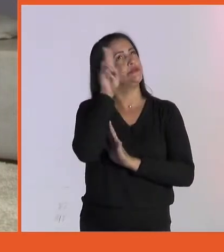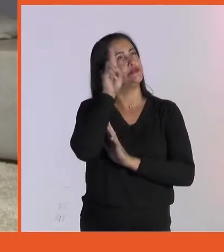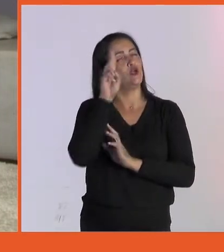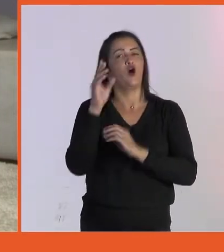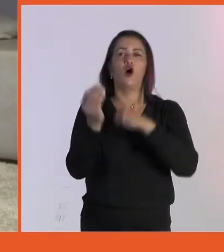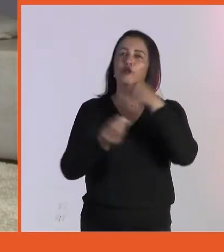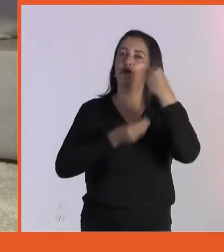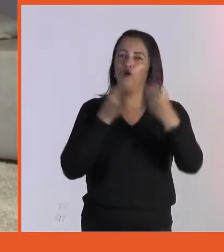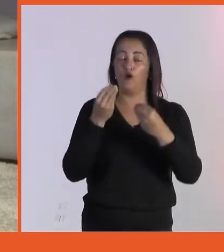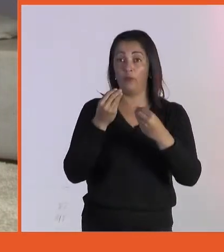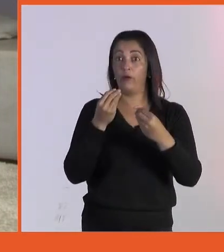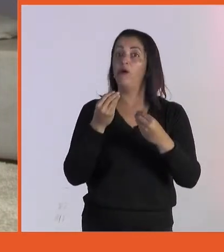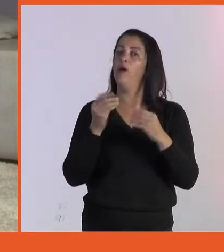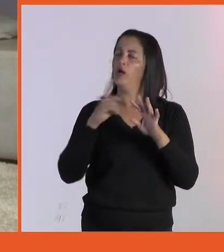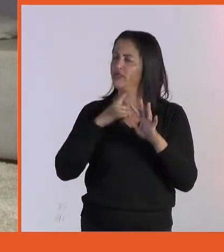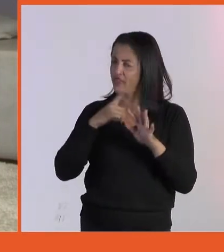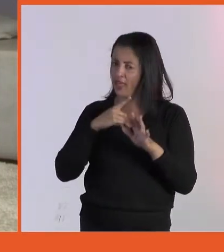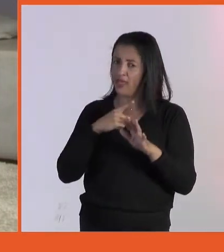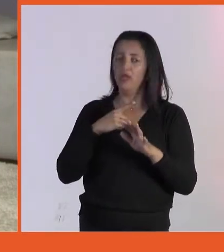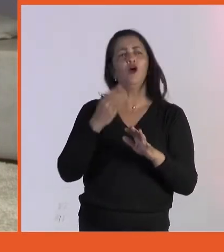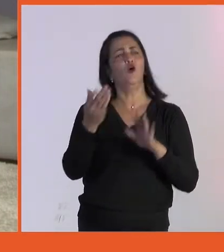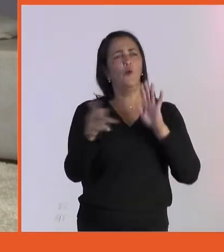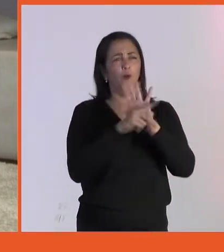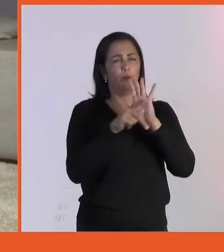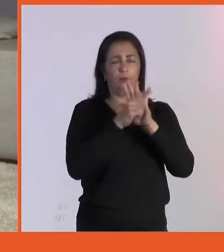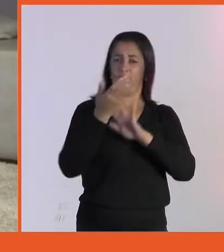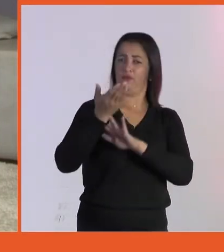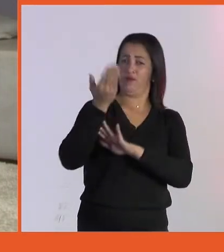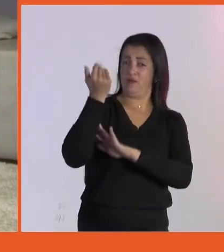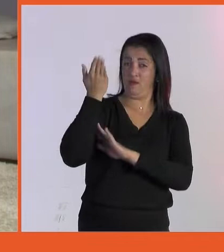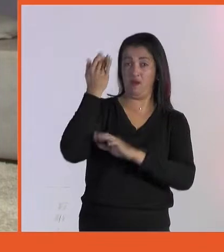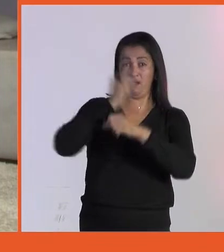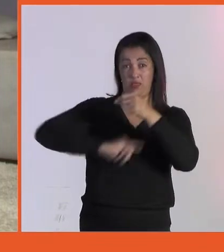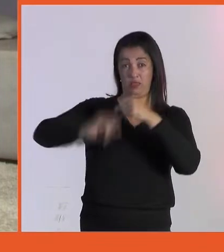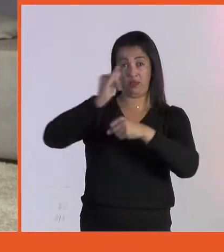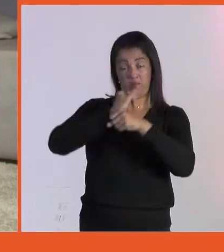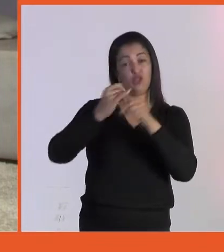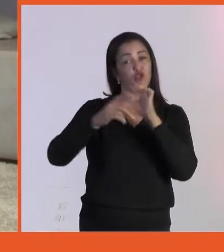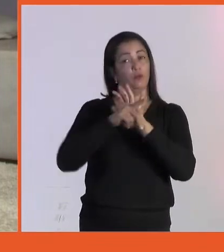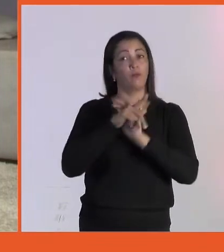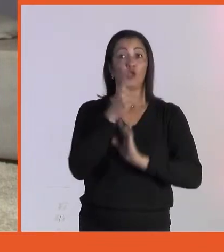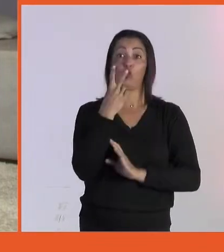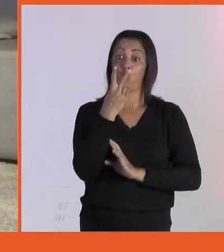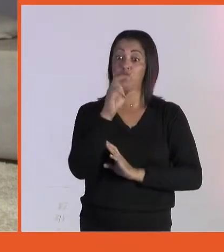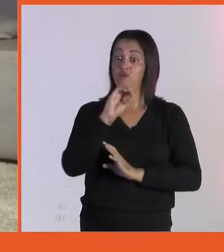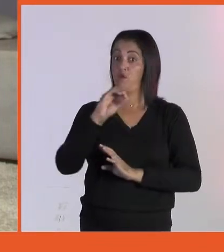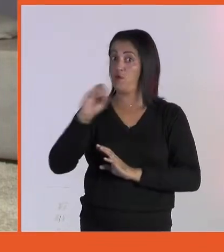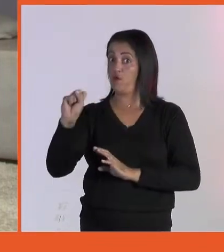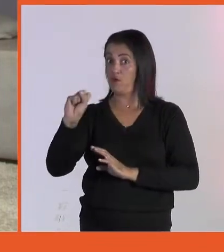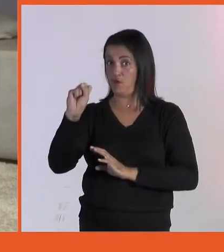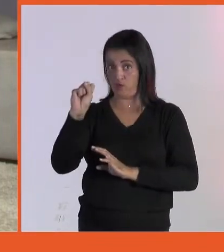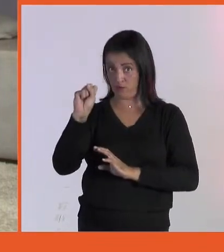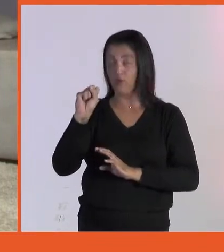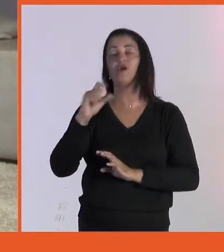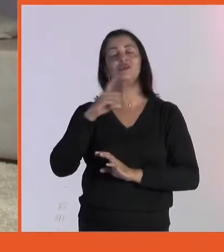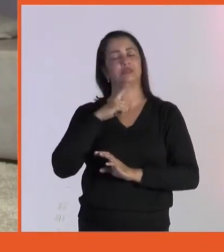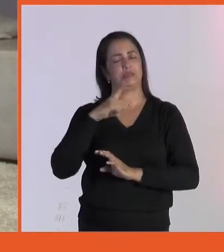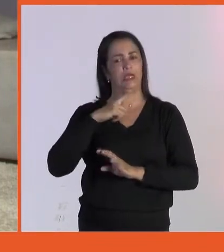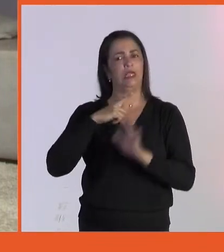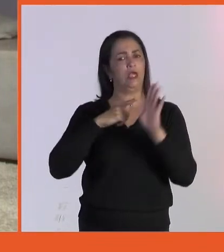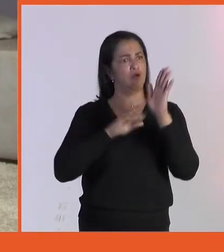Em 2000... Bom, é que eu sou um dinossauro da internet. Eu produzo conteúdo há 15 anos, tô desde 2008. Eu já vi a ascensão e queda